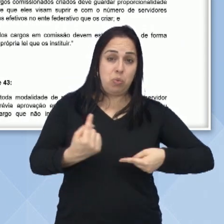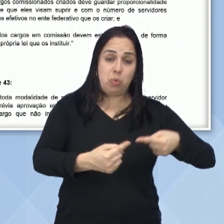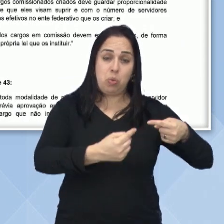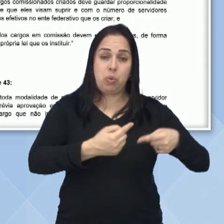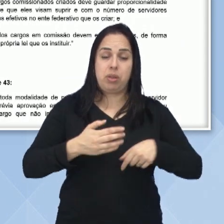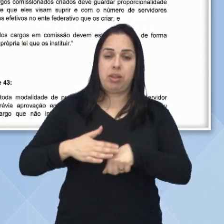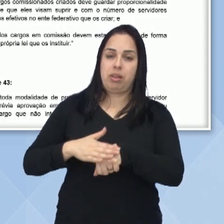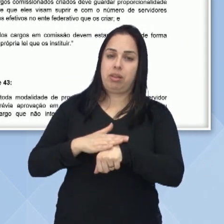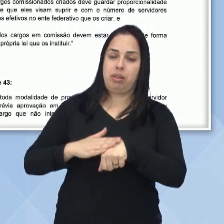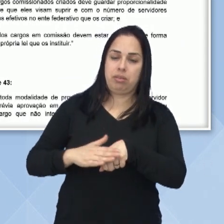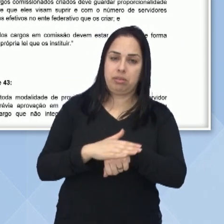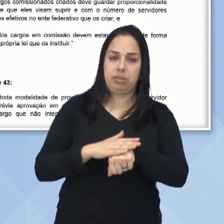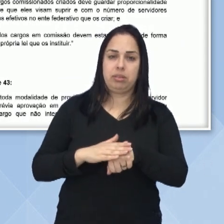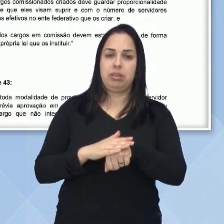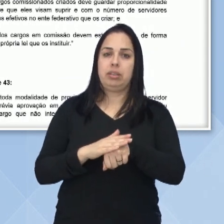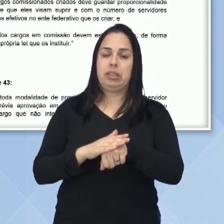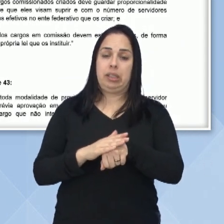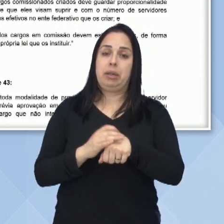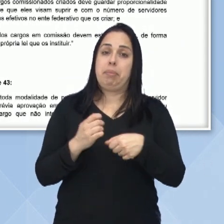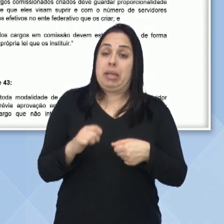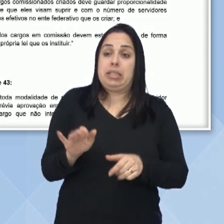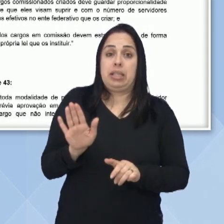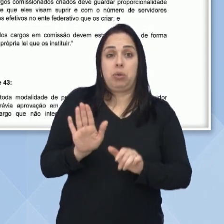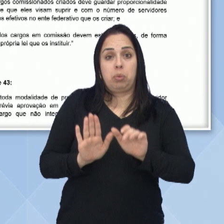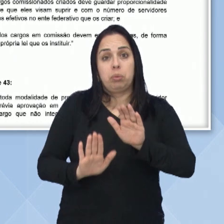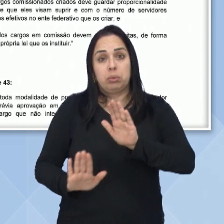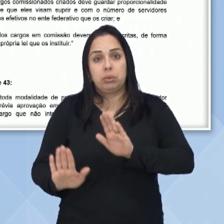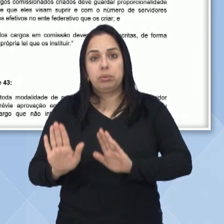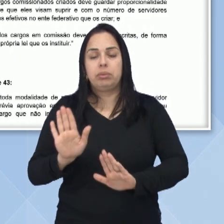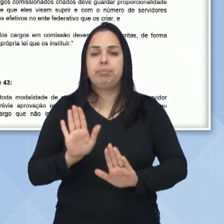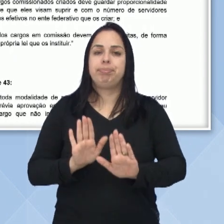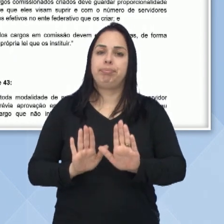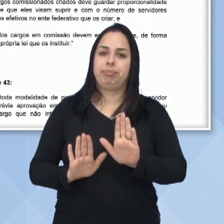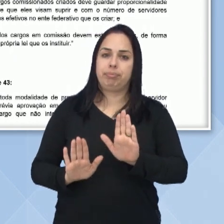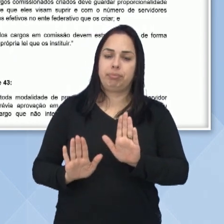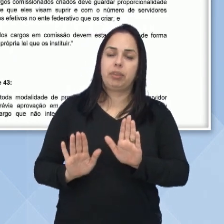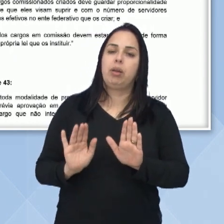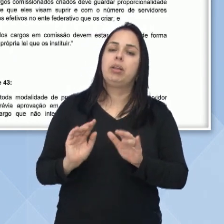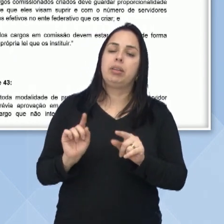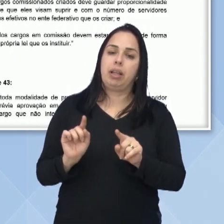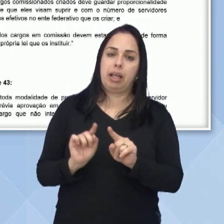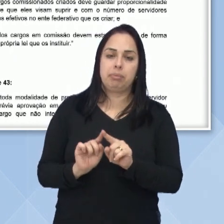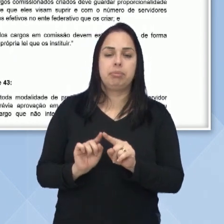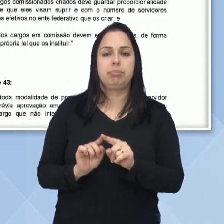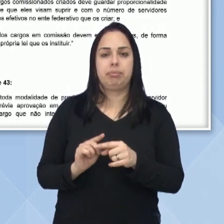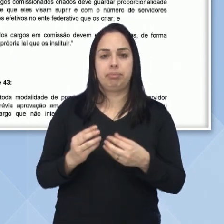as precauções necessárias, bem como,